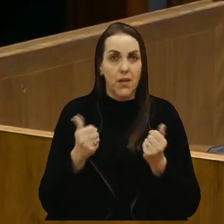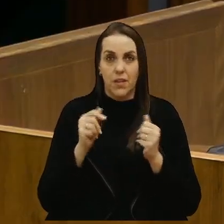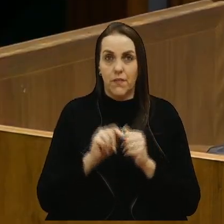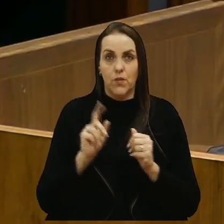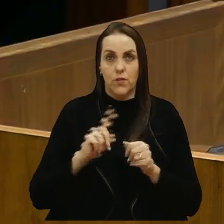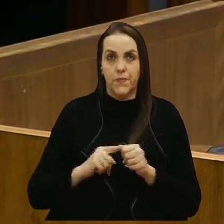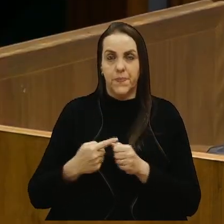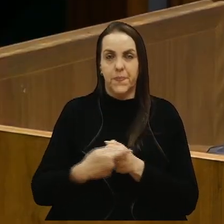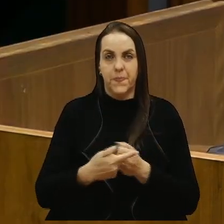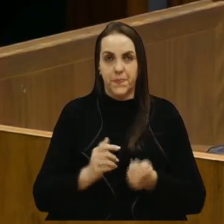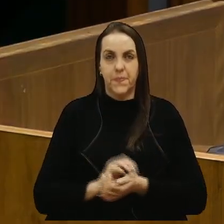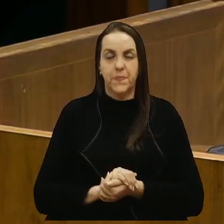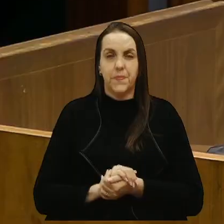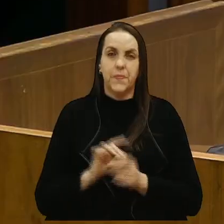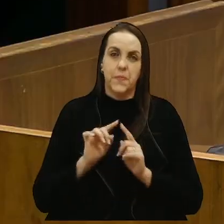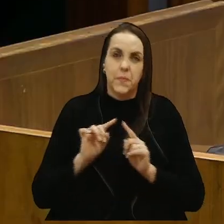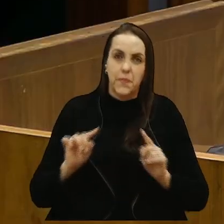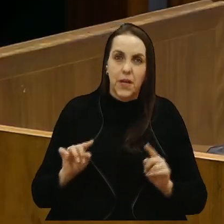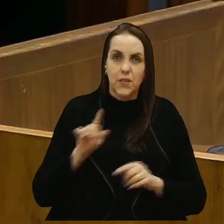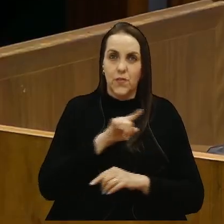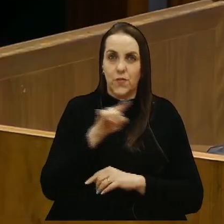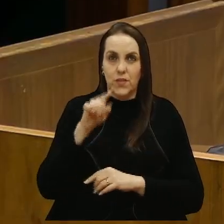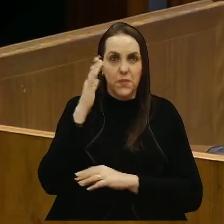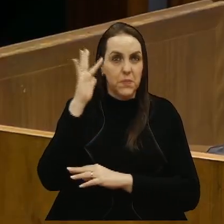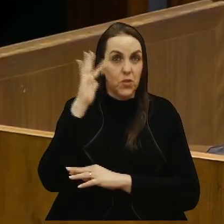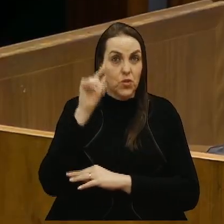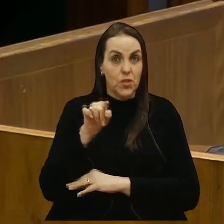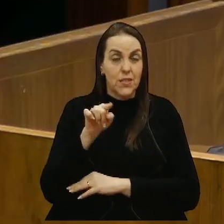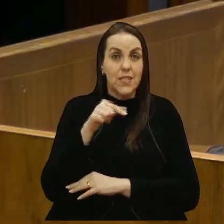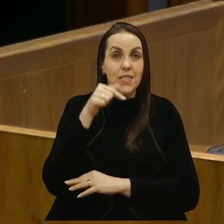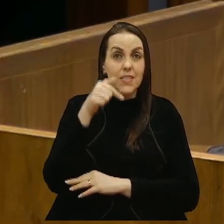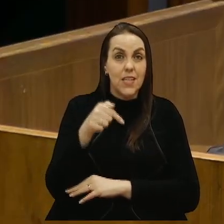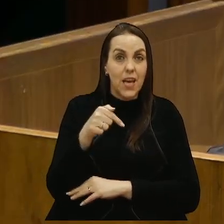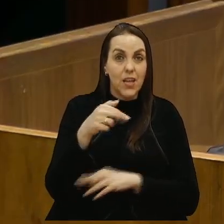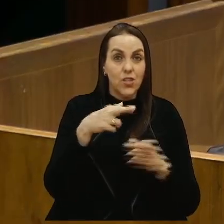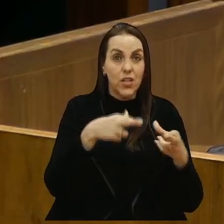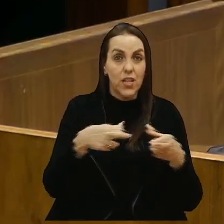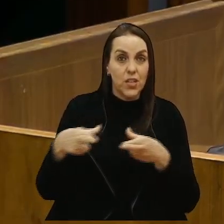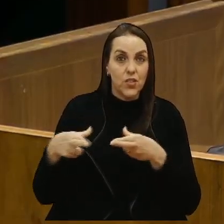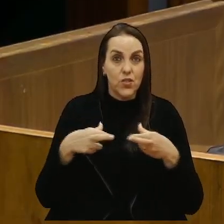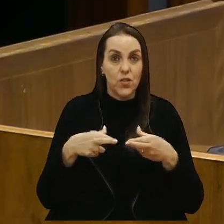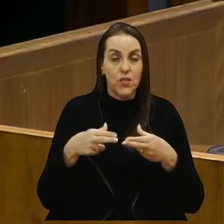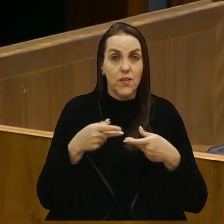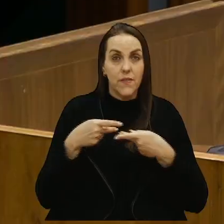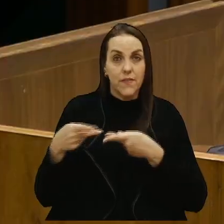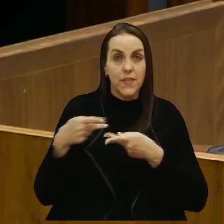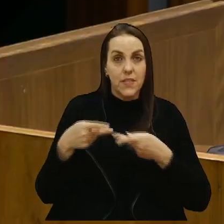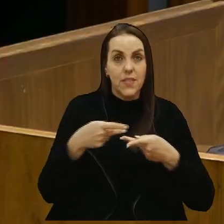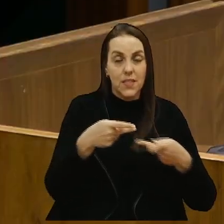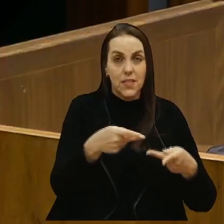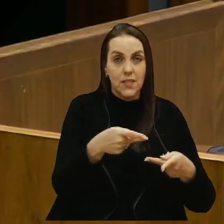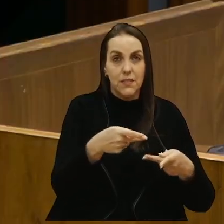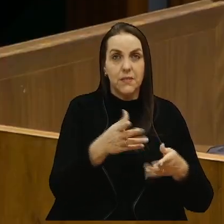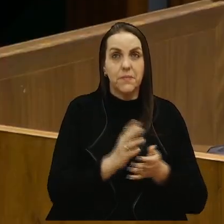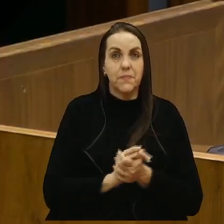nossa cidade. Mas vocês pensam que são 7 regiões visitadas por